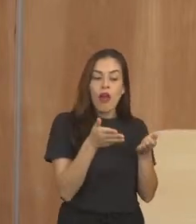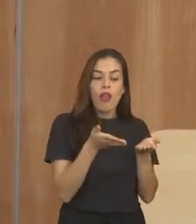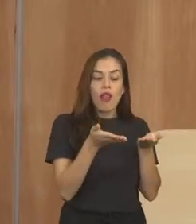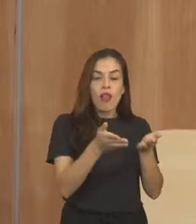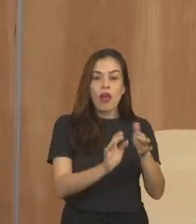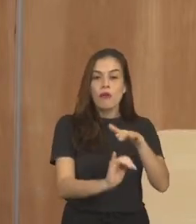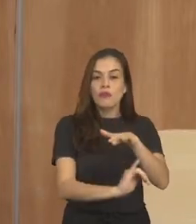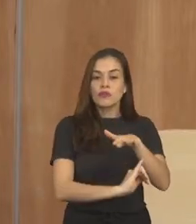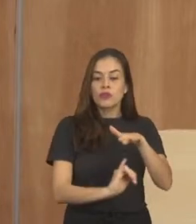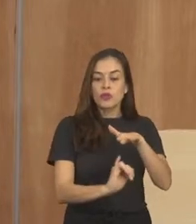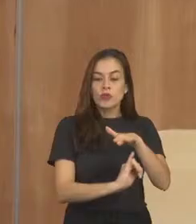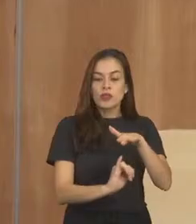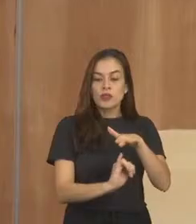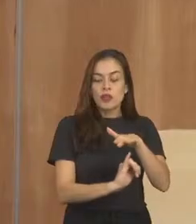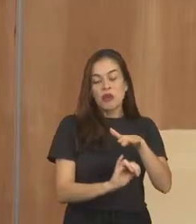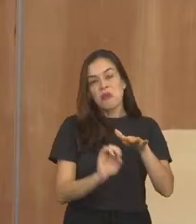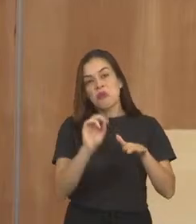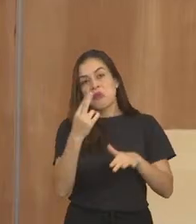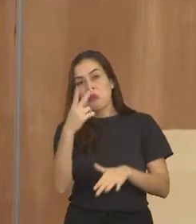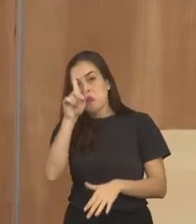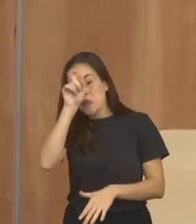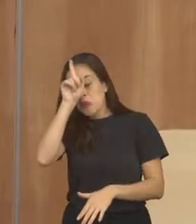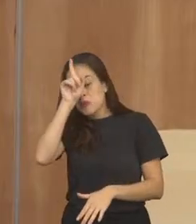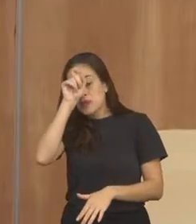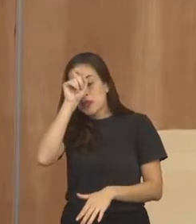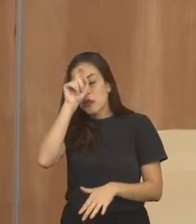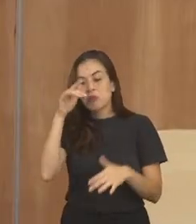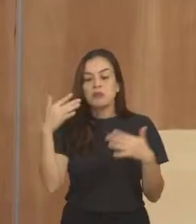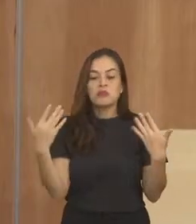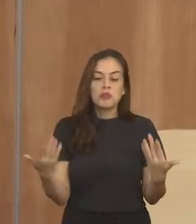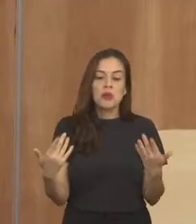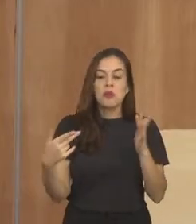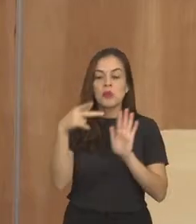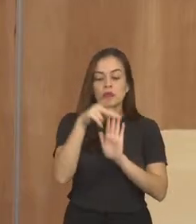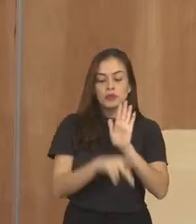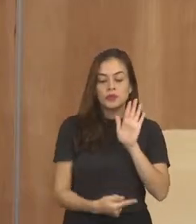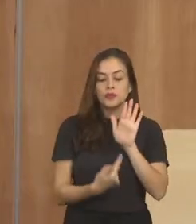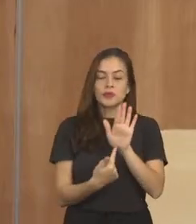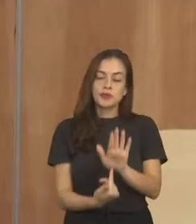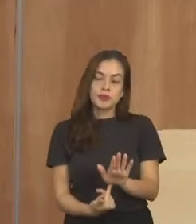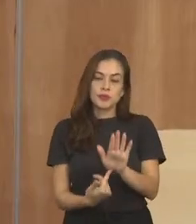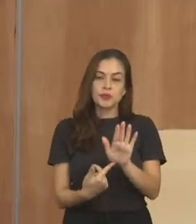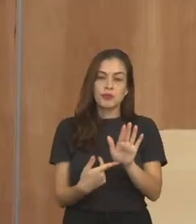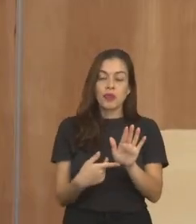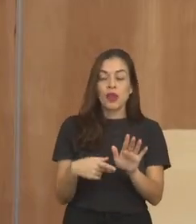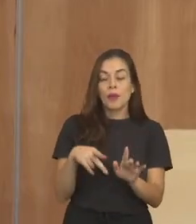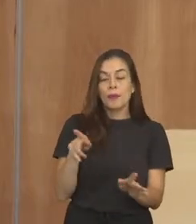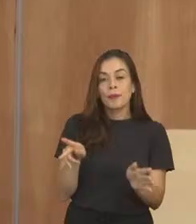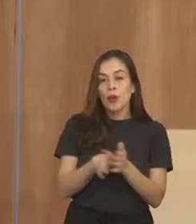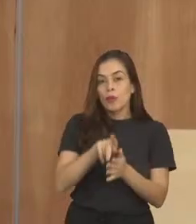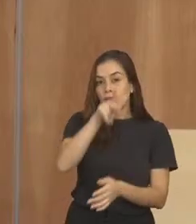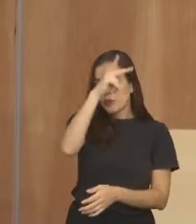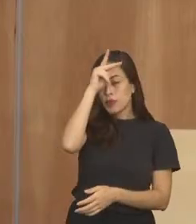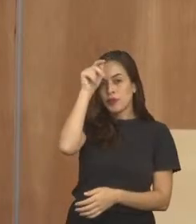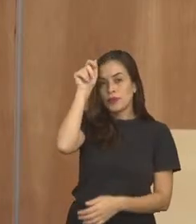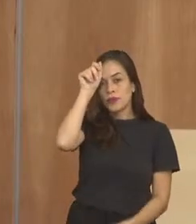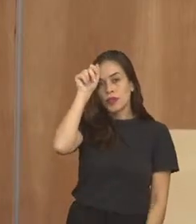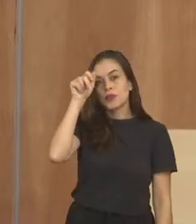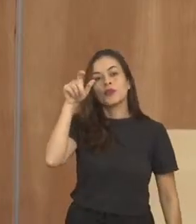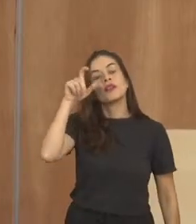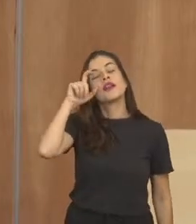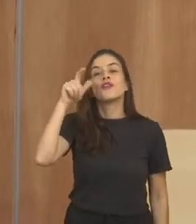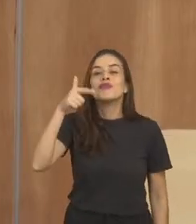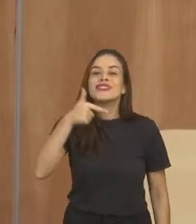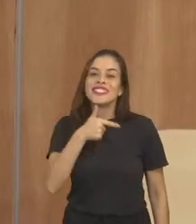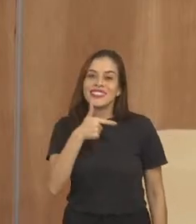algum fim, para algum hospital. E esse projeto que eu vou apresentar agora, que é do prefeito Celso Florencio, do Executivo,